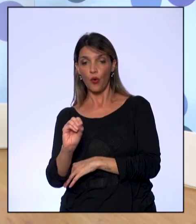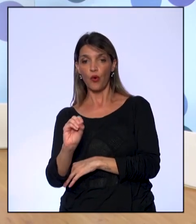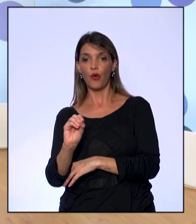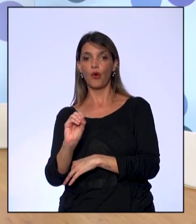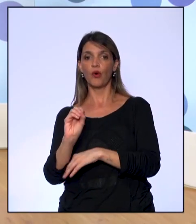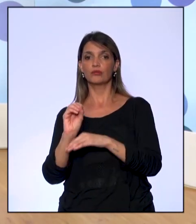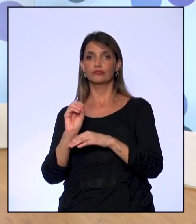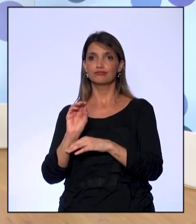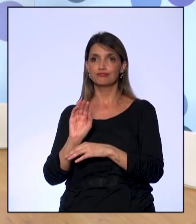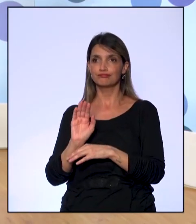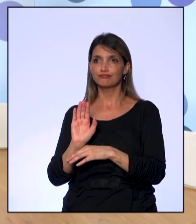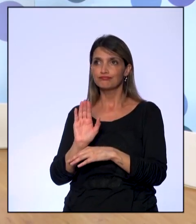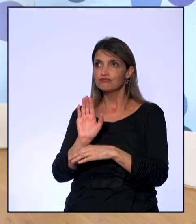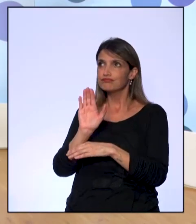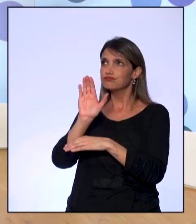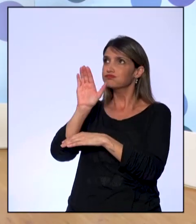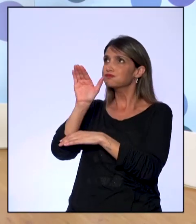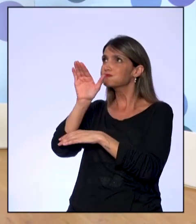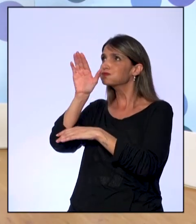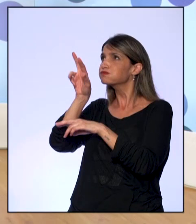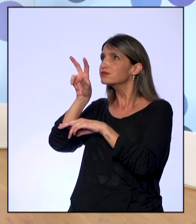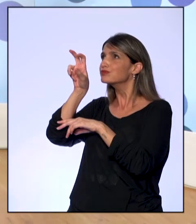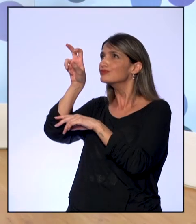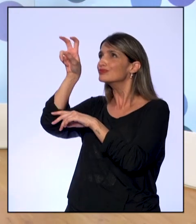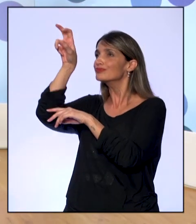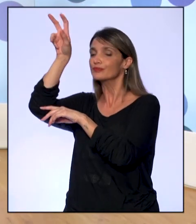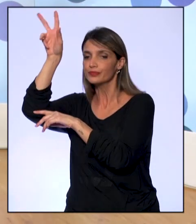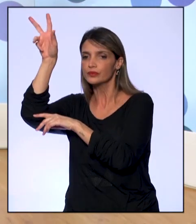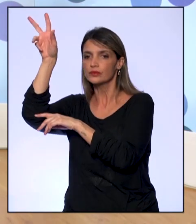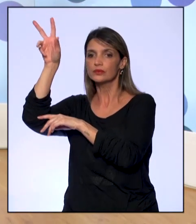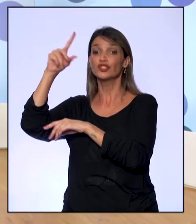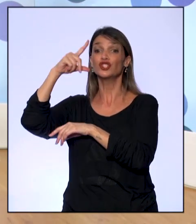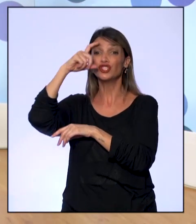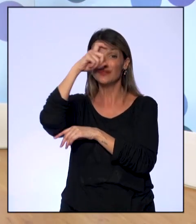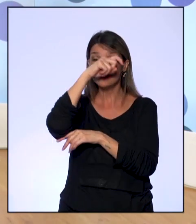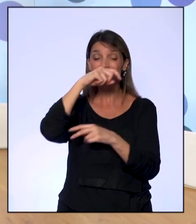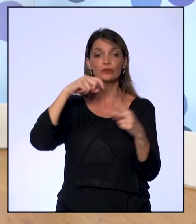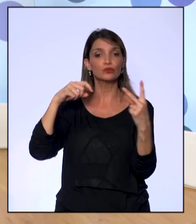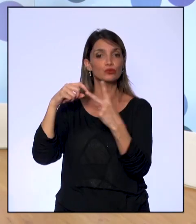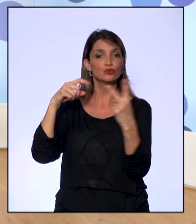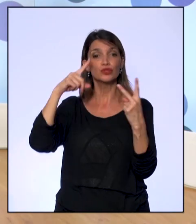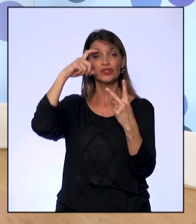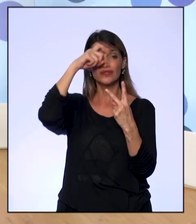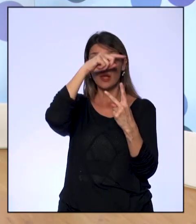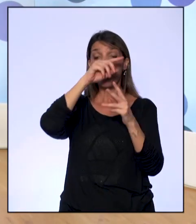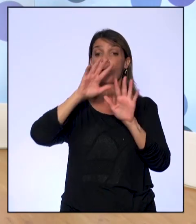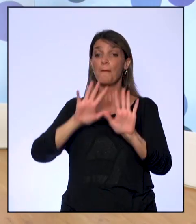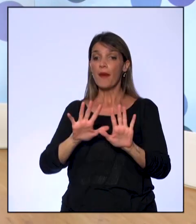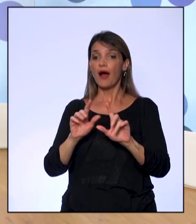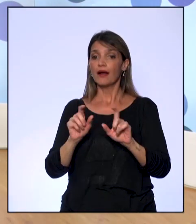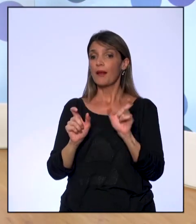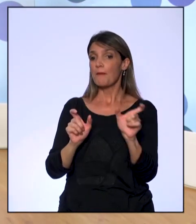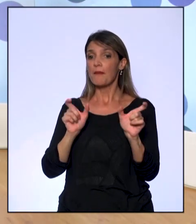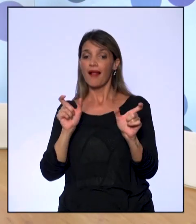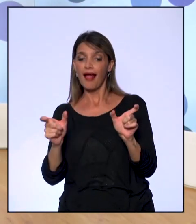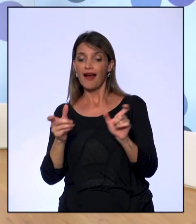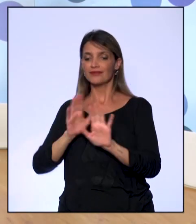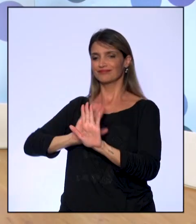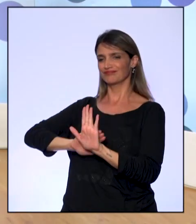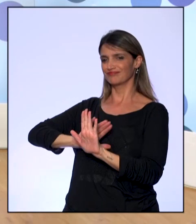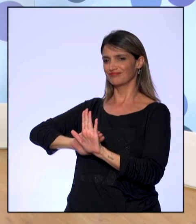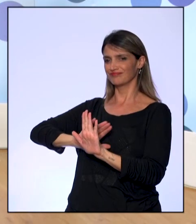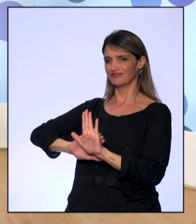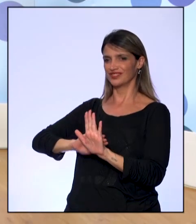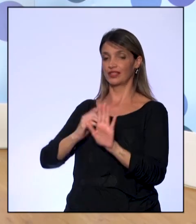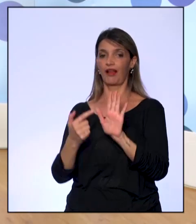junta as suas palavras asas você tem um novo sentido novo sentido e sentido o sentido implícito implícito e segurado figurado